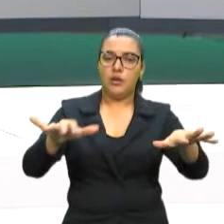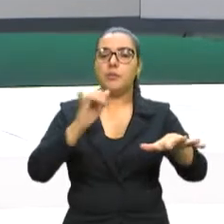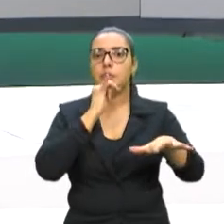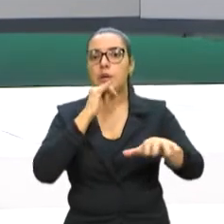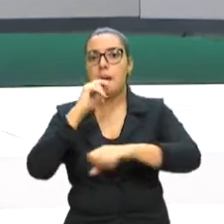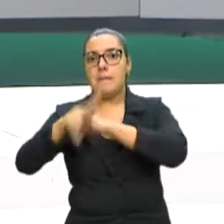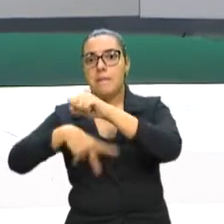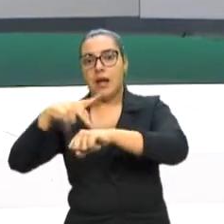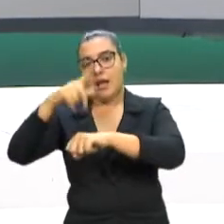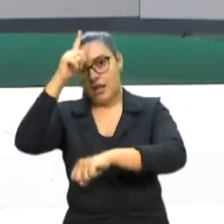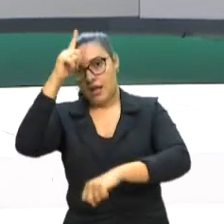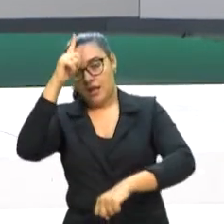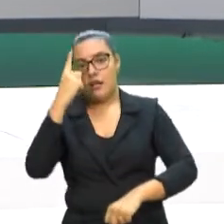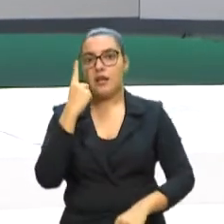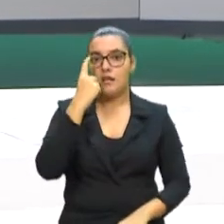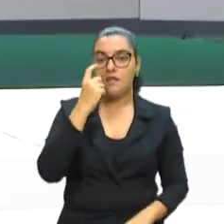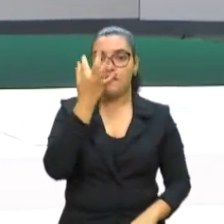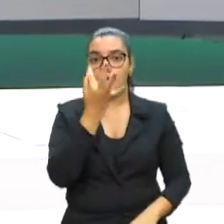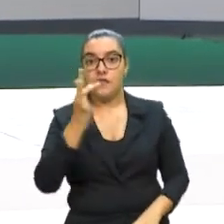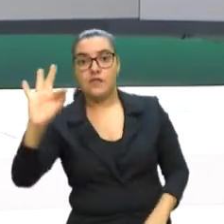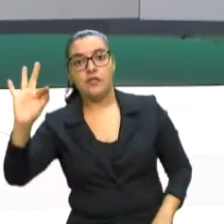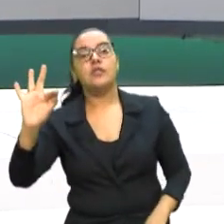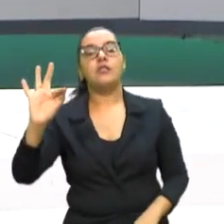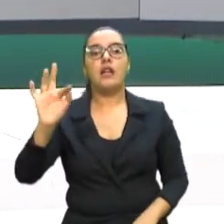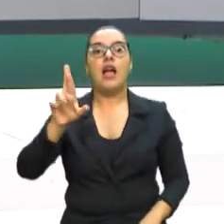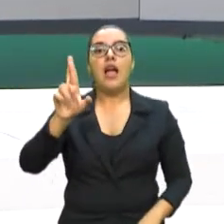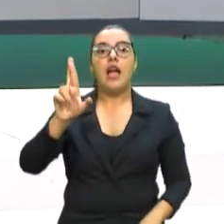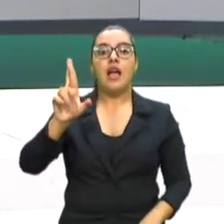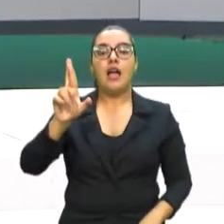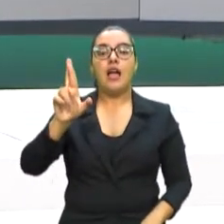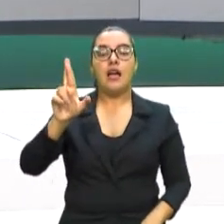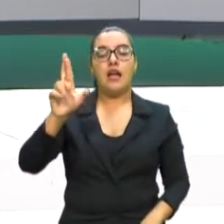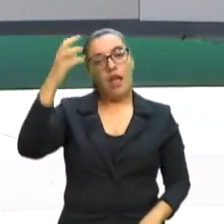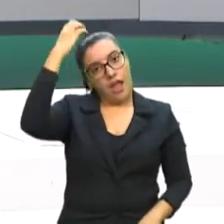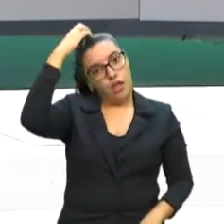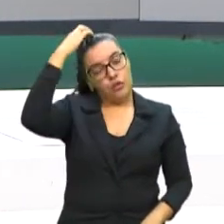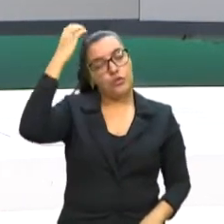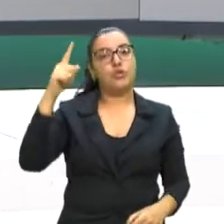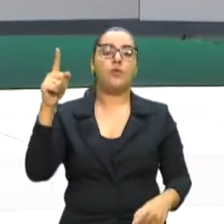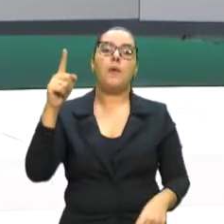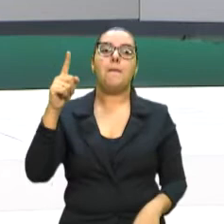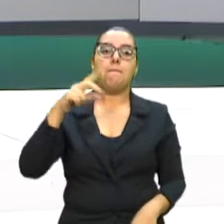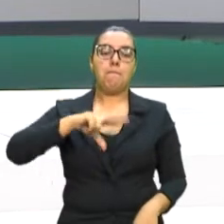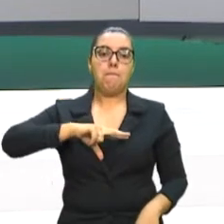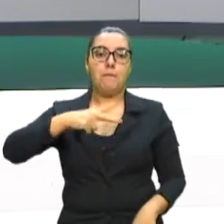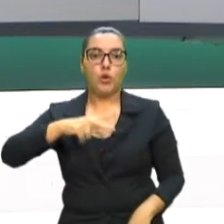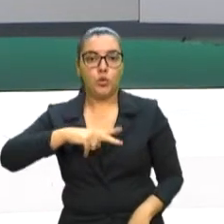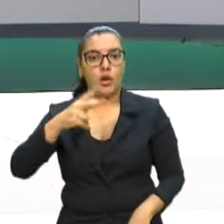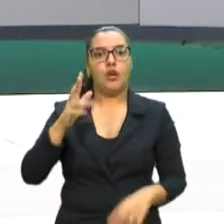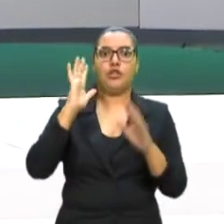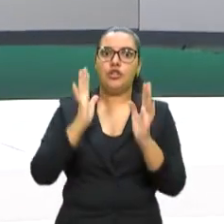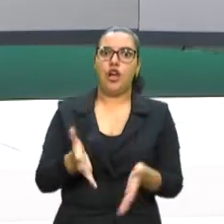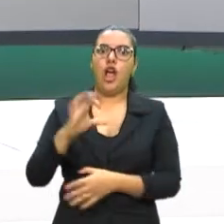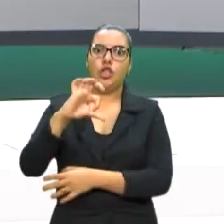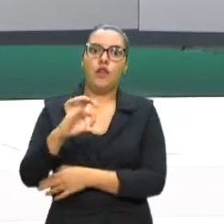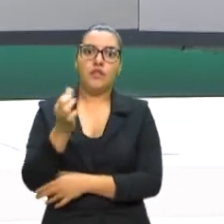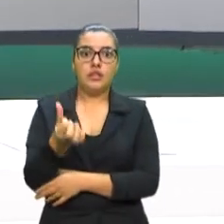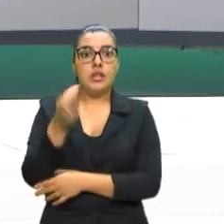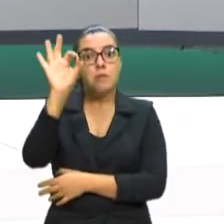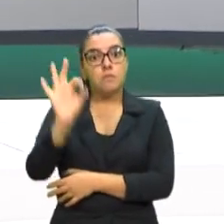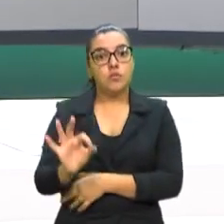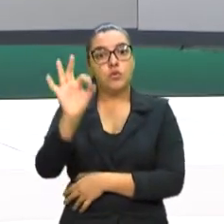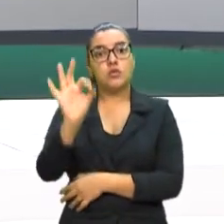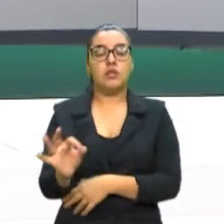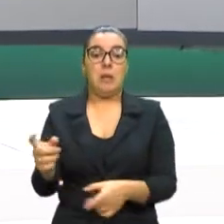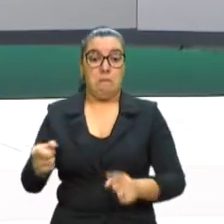Alemanha, Espanha, França, Reino Unido e em Portugal, onde ela já é responsável por 96% das